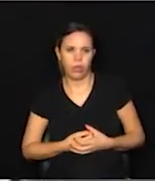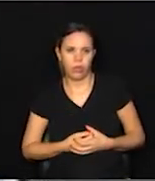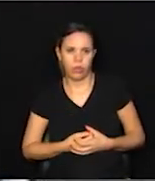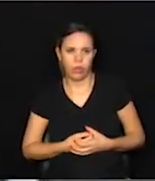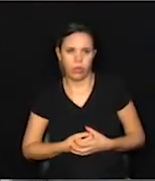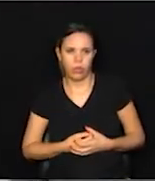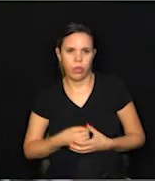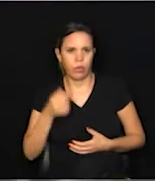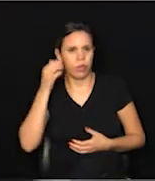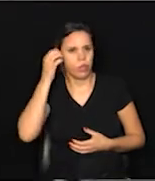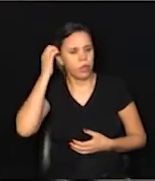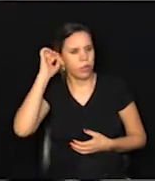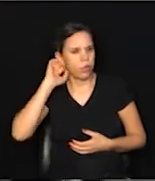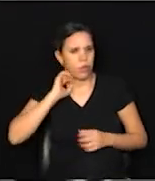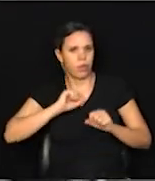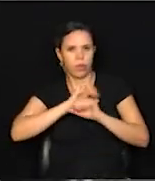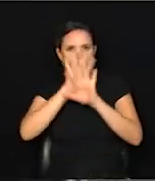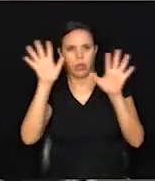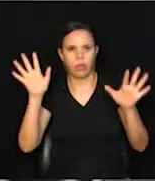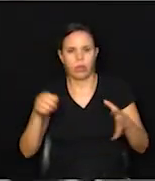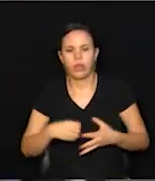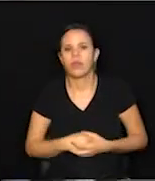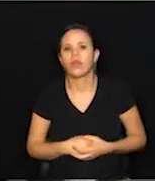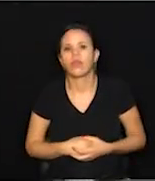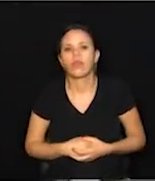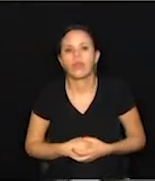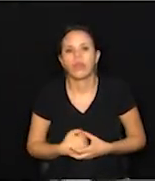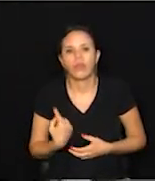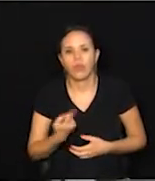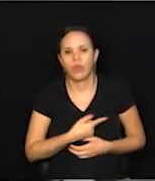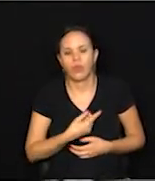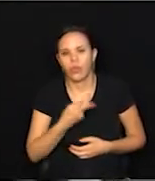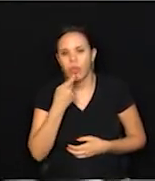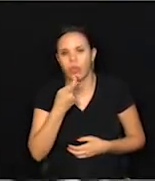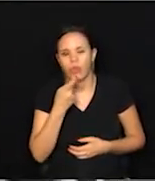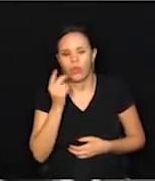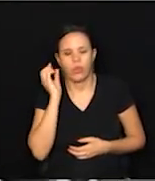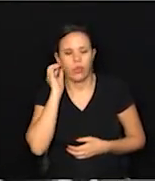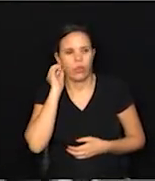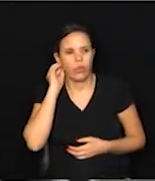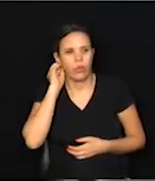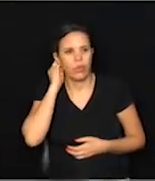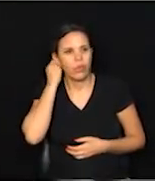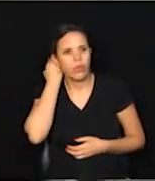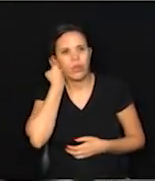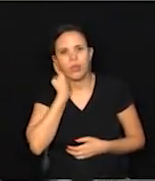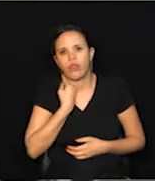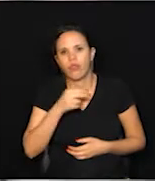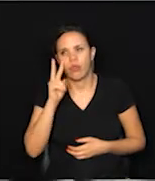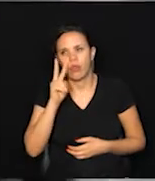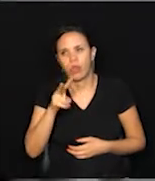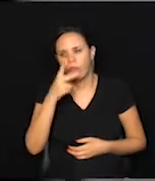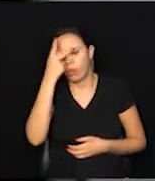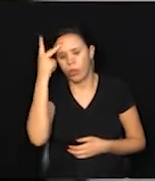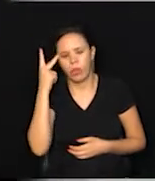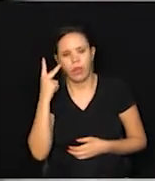bastante clareza do que nós estamos falando, porque a gente já ouviu isso hoje na sessão,